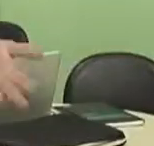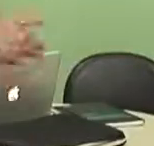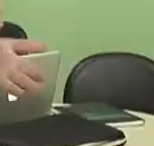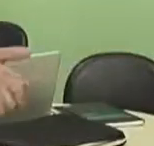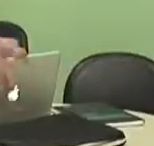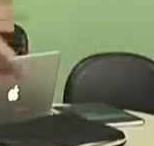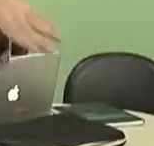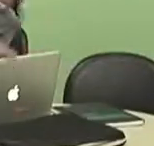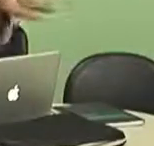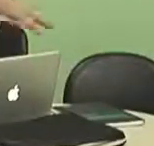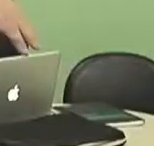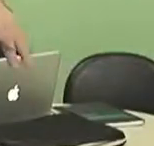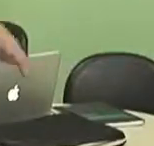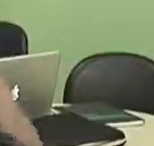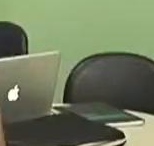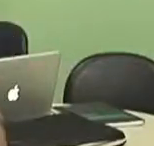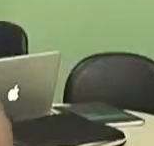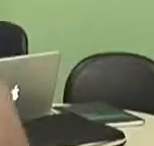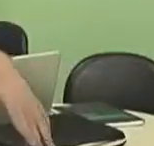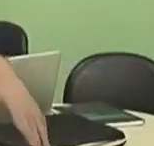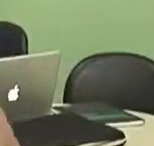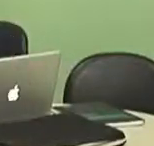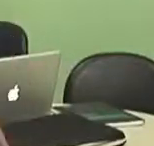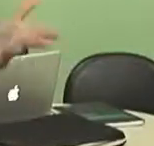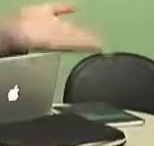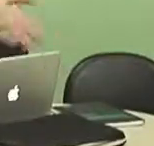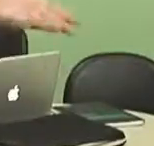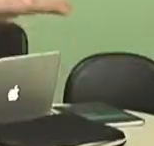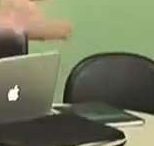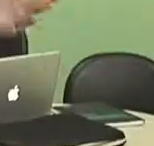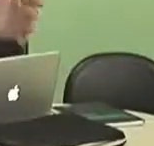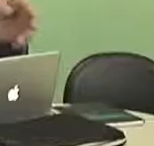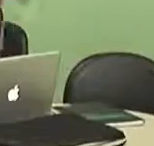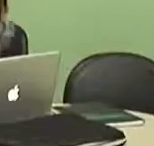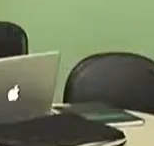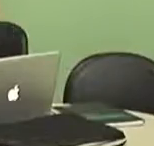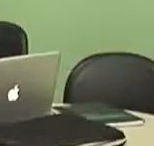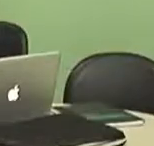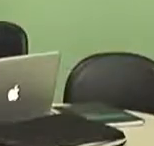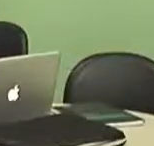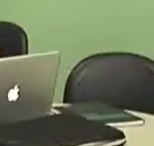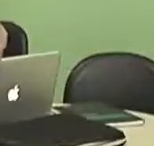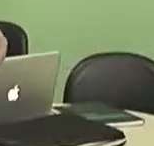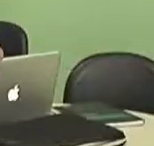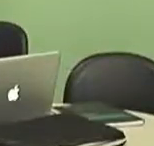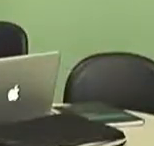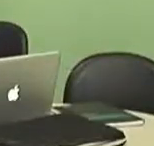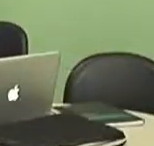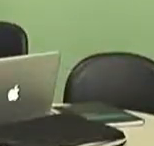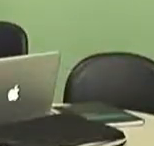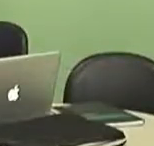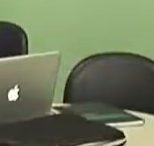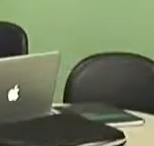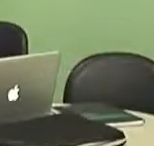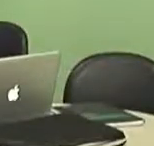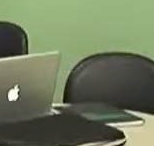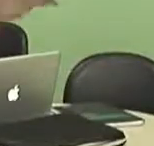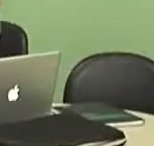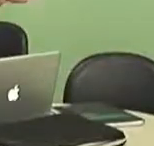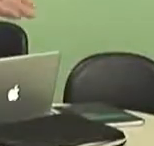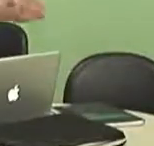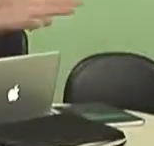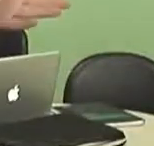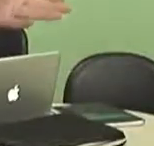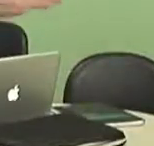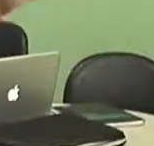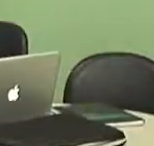é muito complicado, porque se não tem a presença do intérprete, fica muito difícil estabelecer uma comunicação. Recentemente